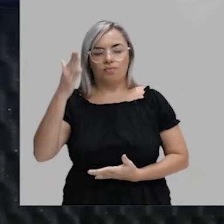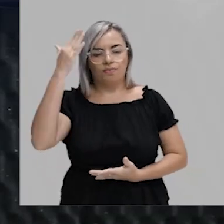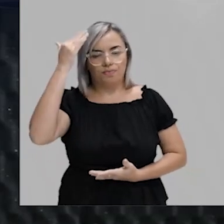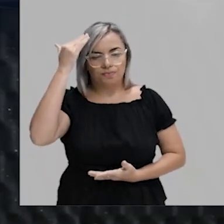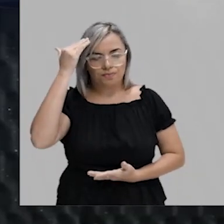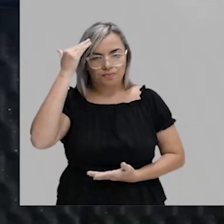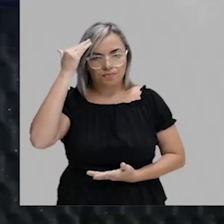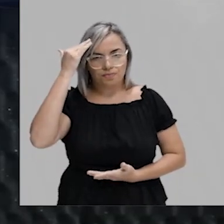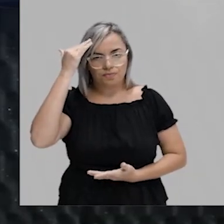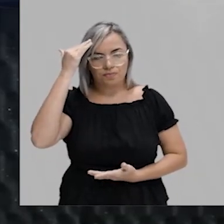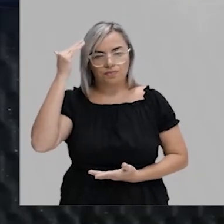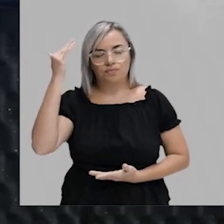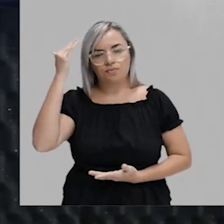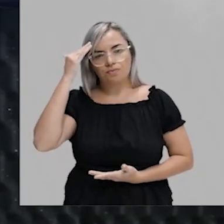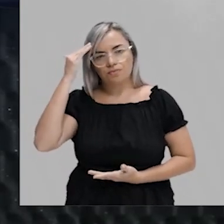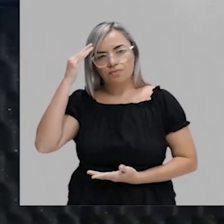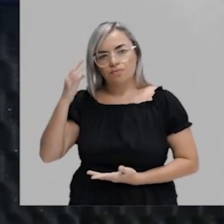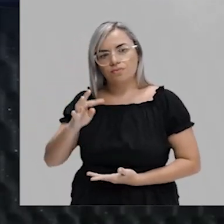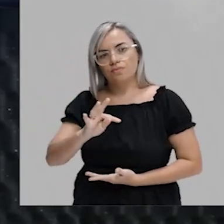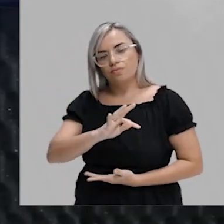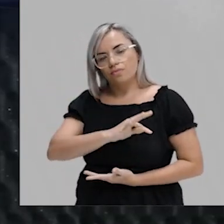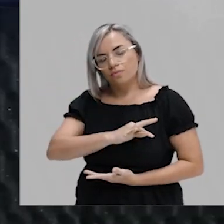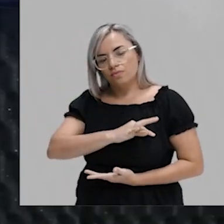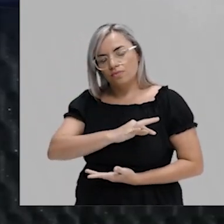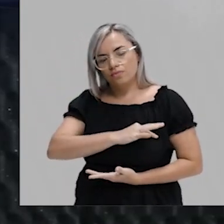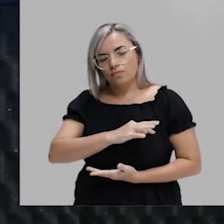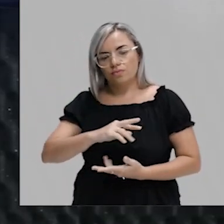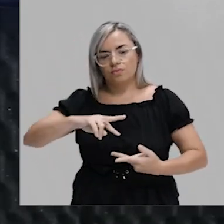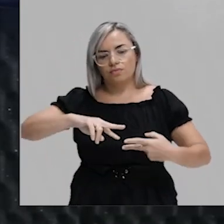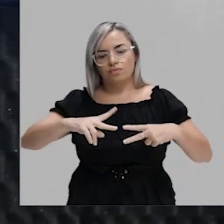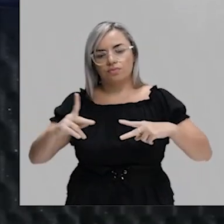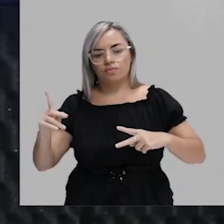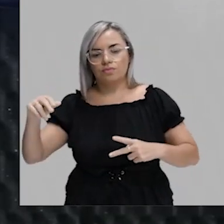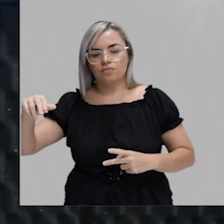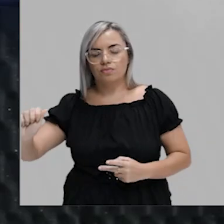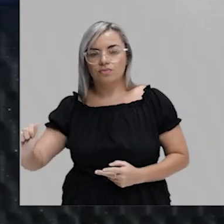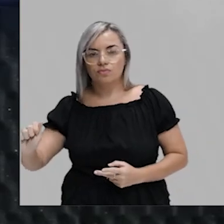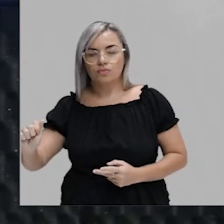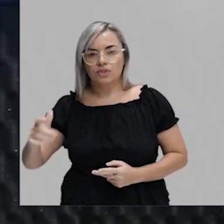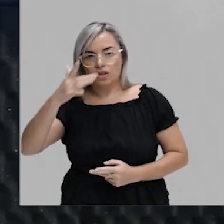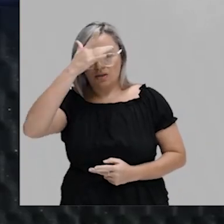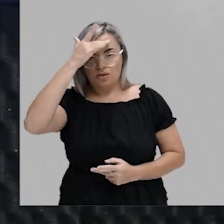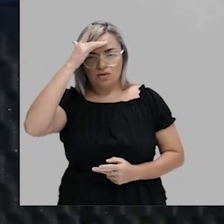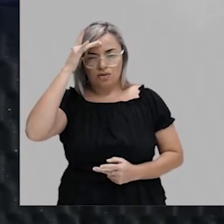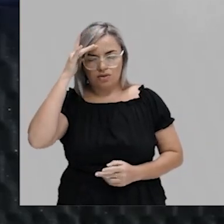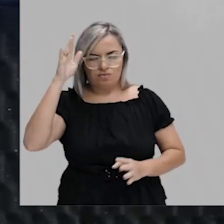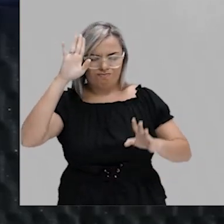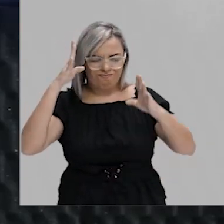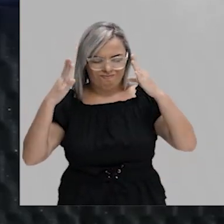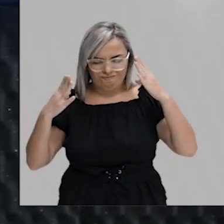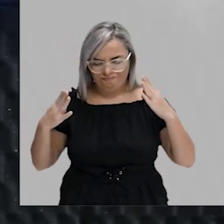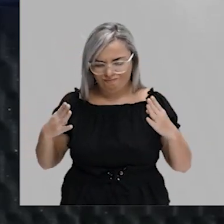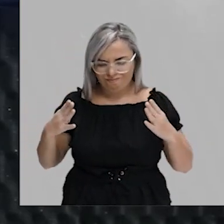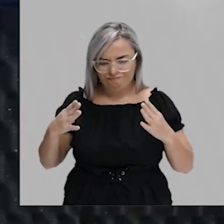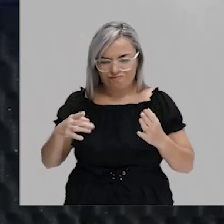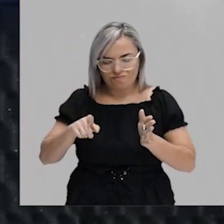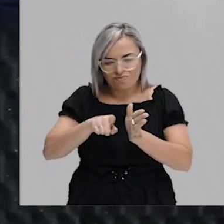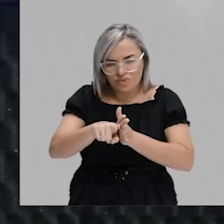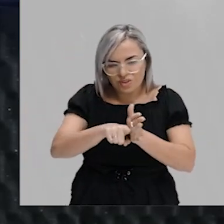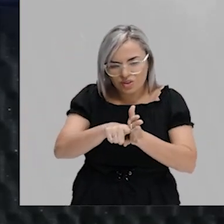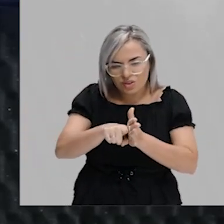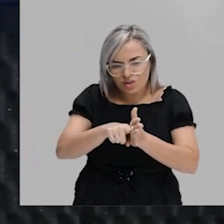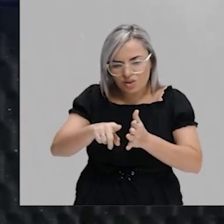que nessa técnica, o DNA do indivíduo ele é analisado, ele vai ser cortado